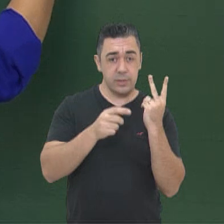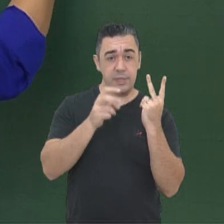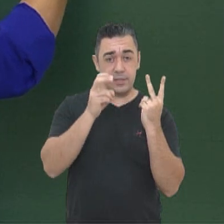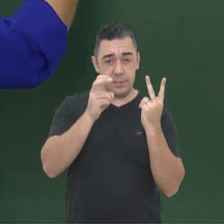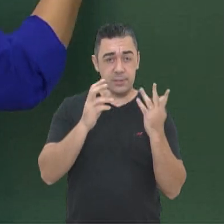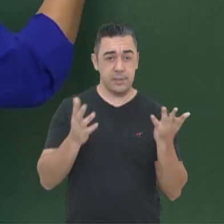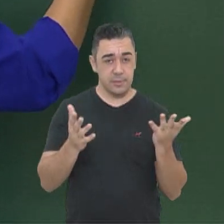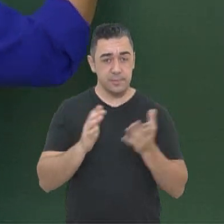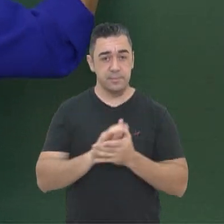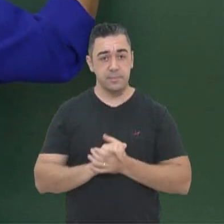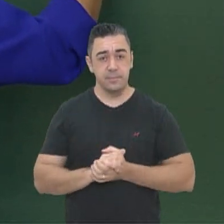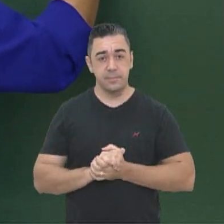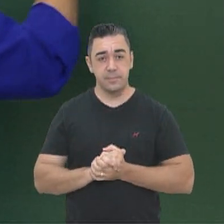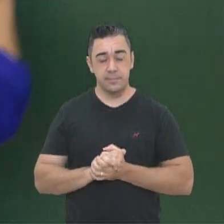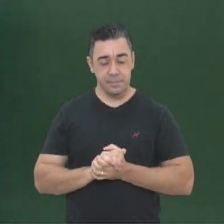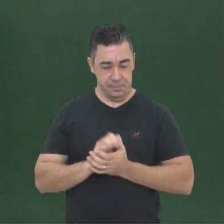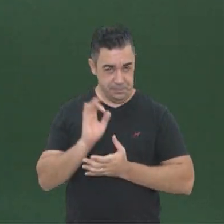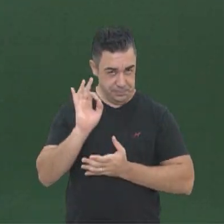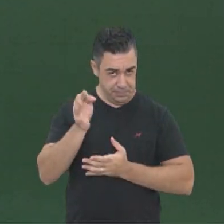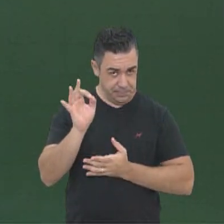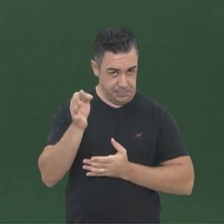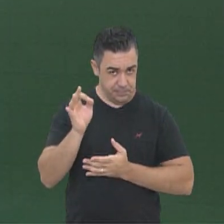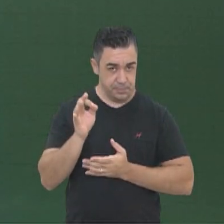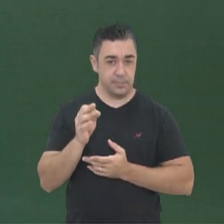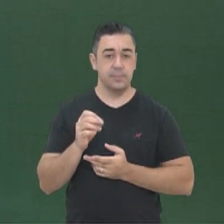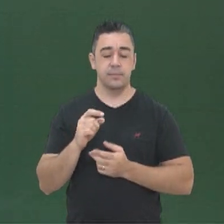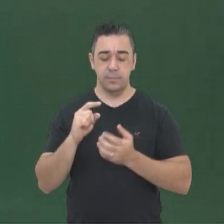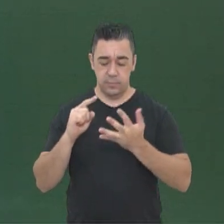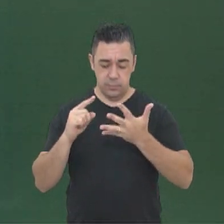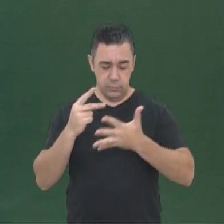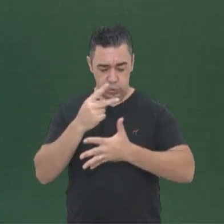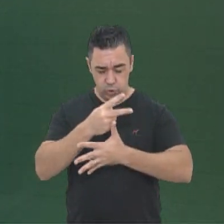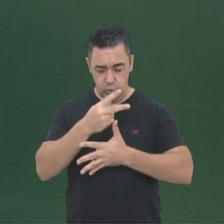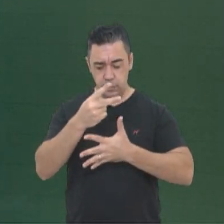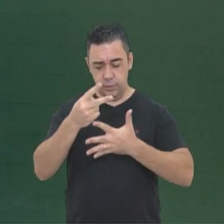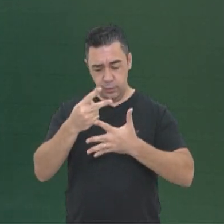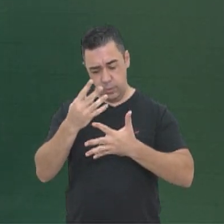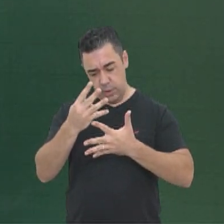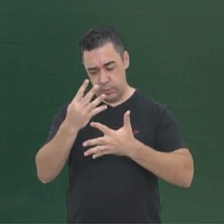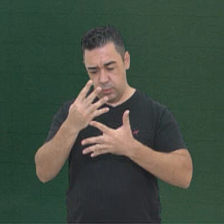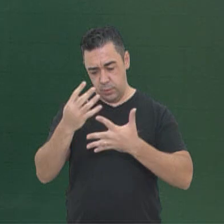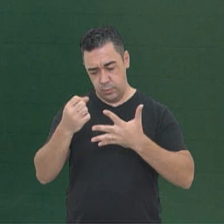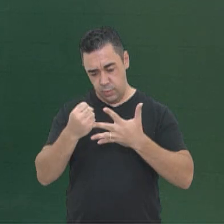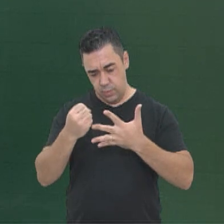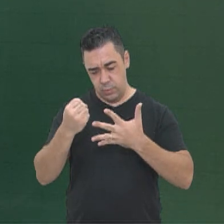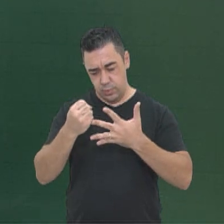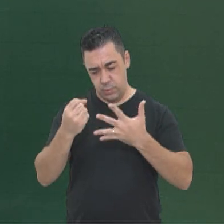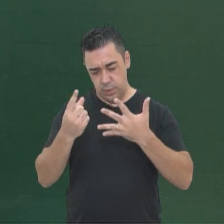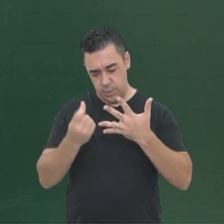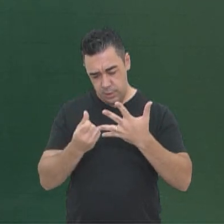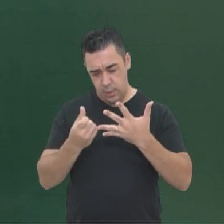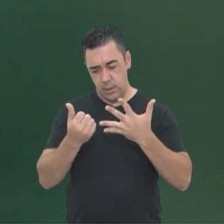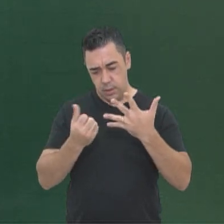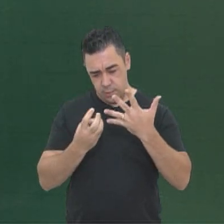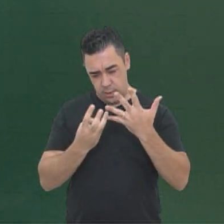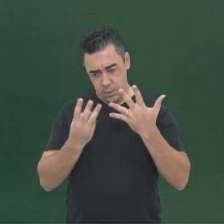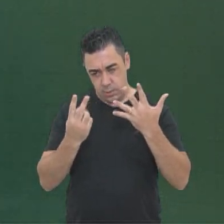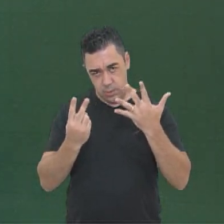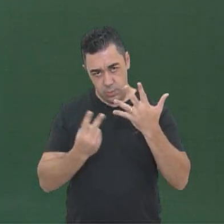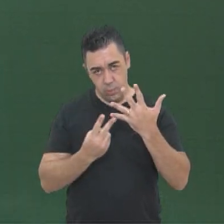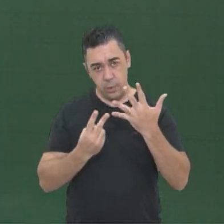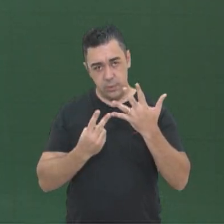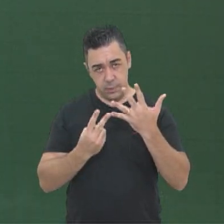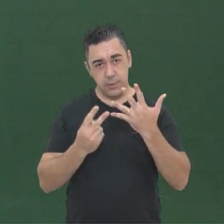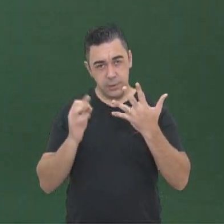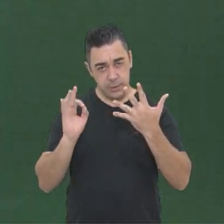o mesmo que 2 elevado à quinta. 2 vezes 2, 4, vezes 2, 8, vezes 2, 16, vezes 2, 32.